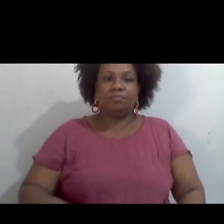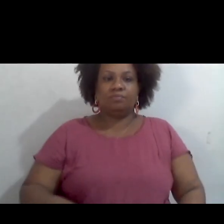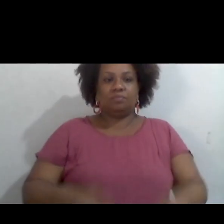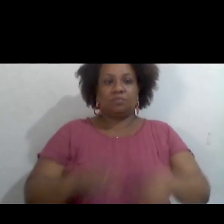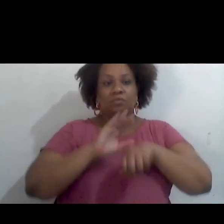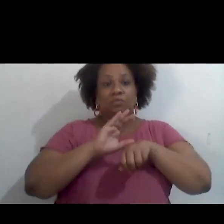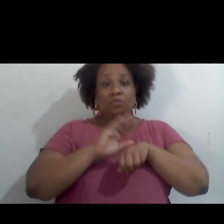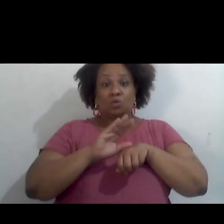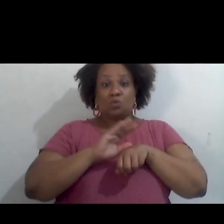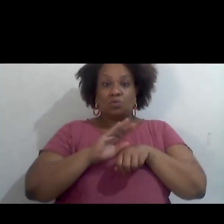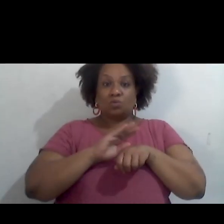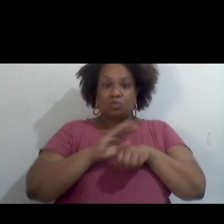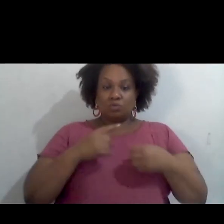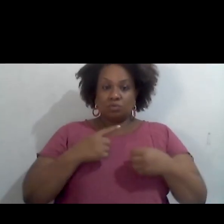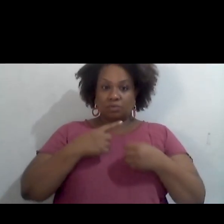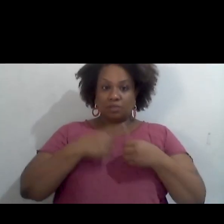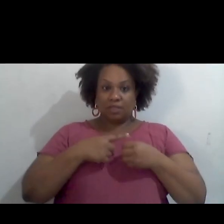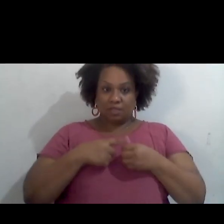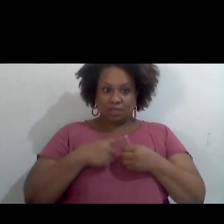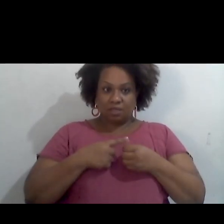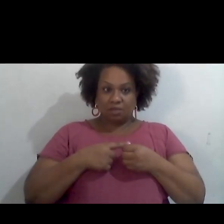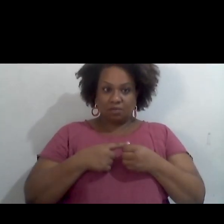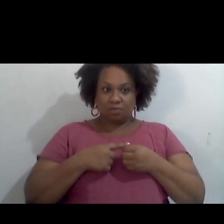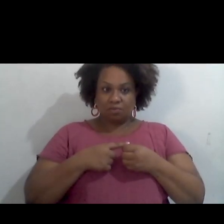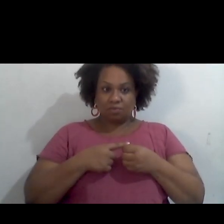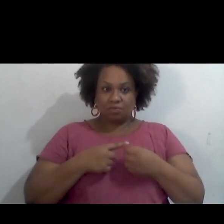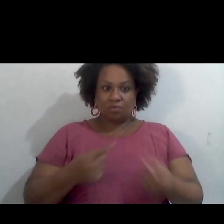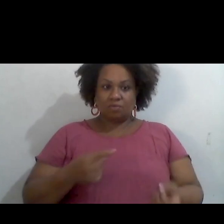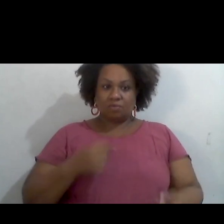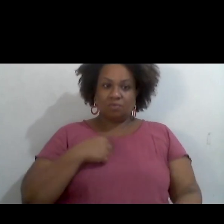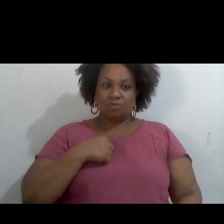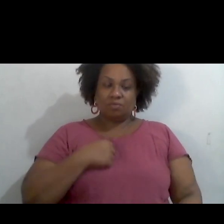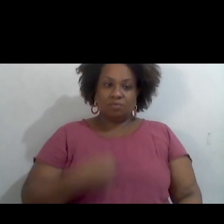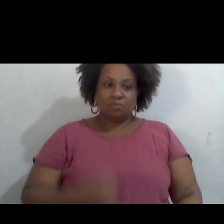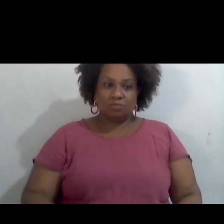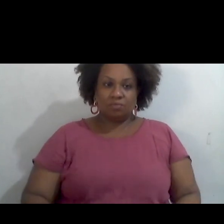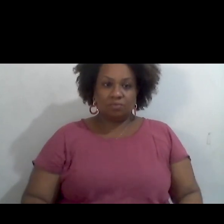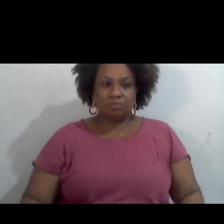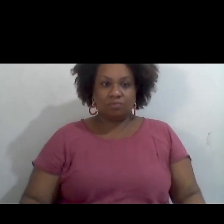no interior do estado. Afastar? É, porque eu canto também, então é uma loucura.